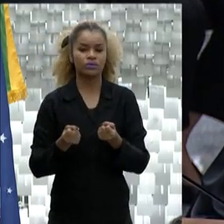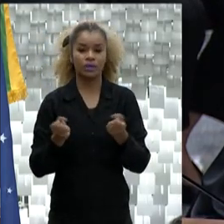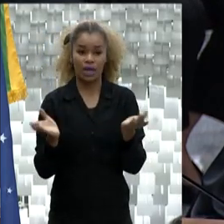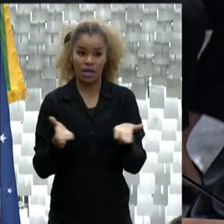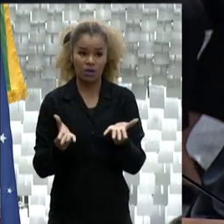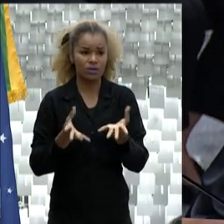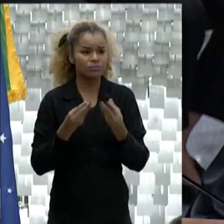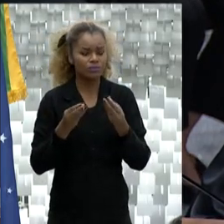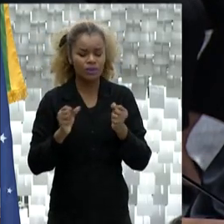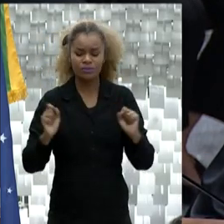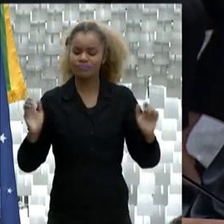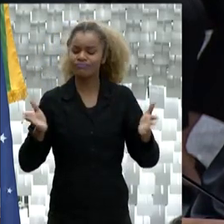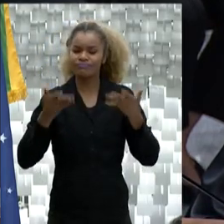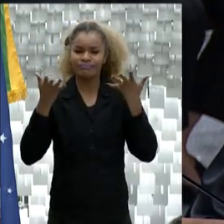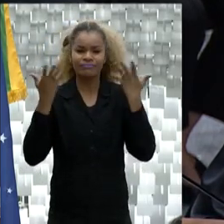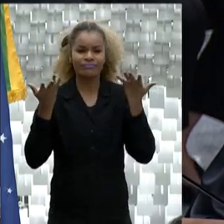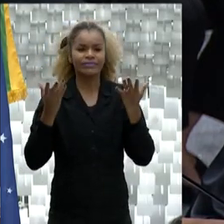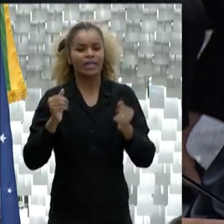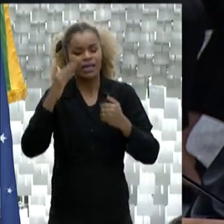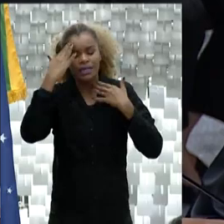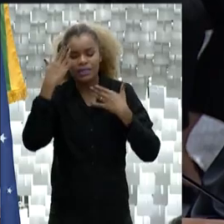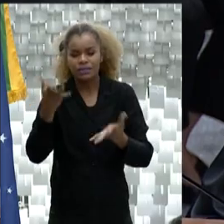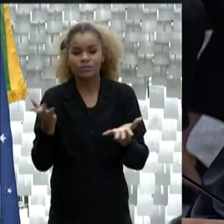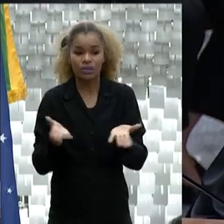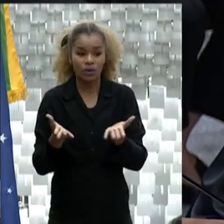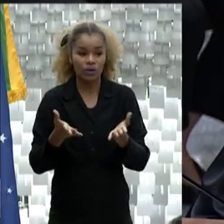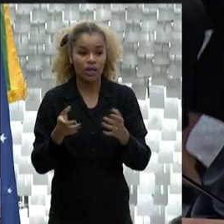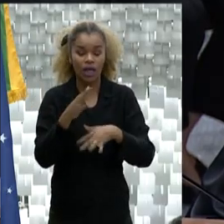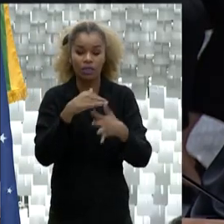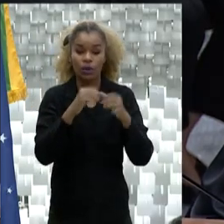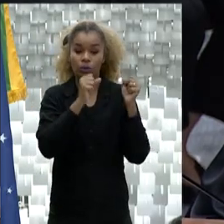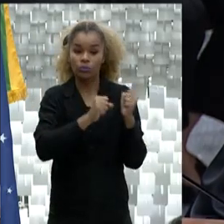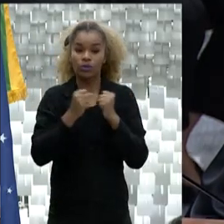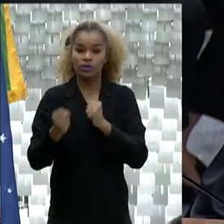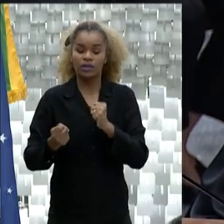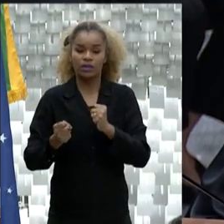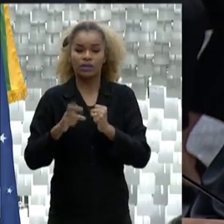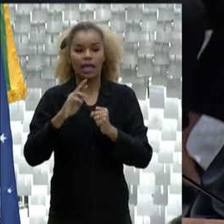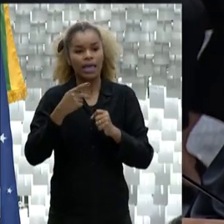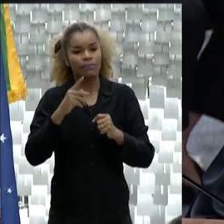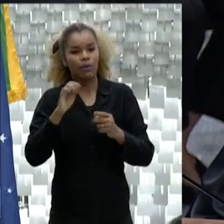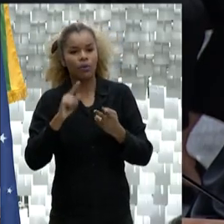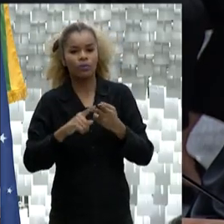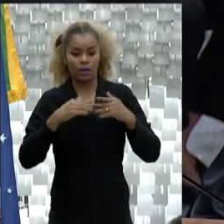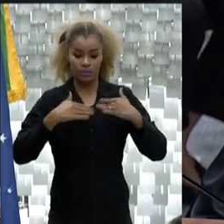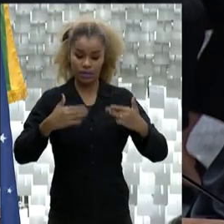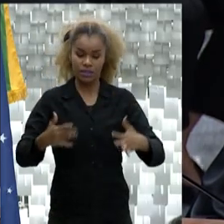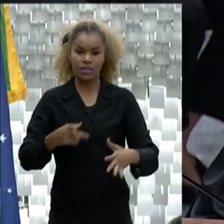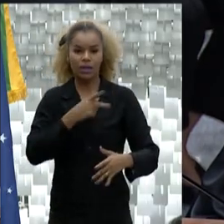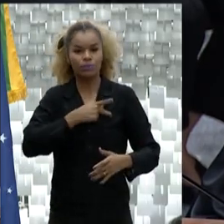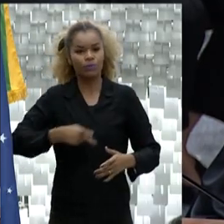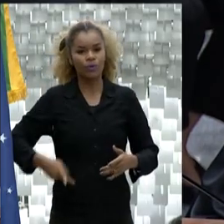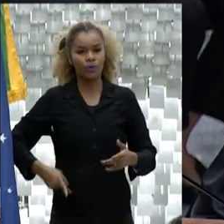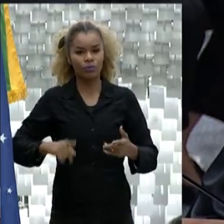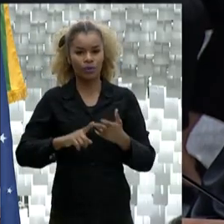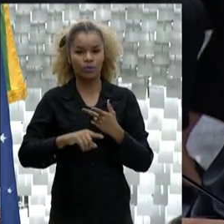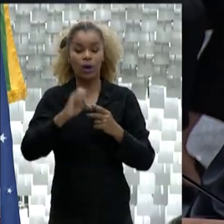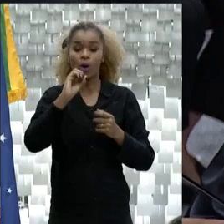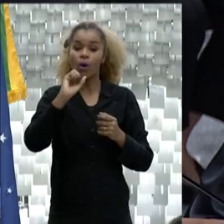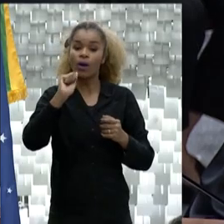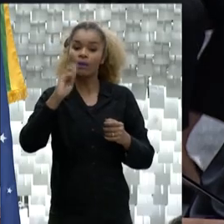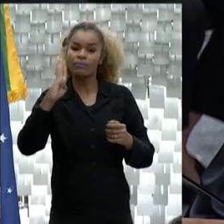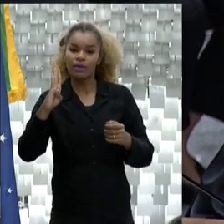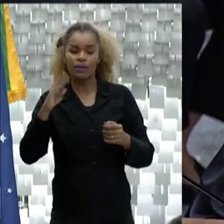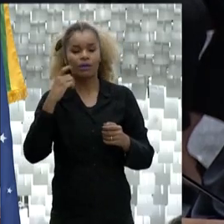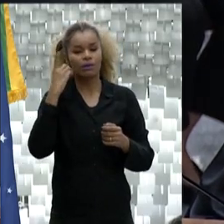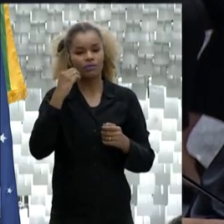Momento gratificante é esse, em que os poderes da República, o Ministério Público, a Ordem dos Advogados do